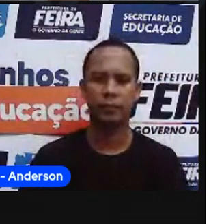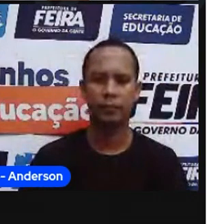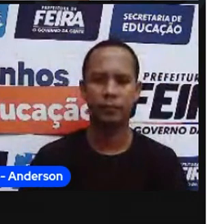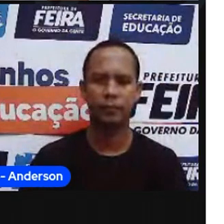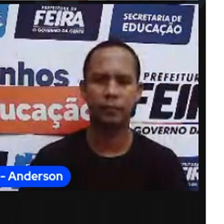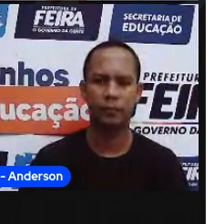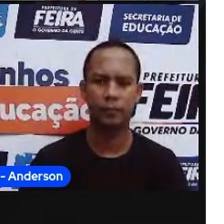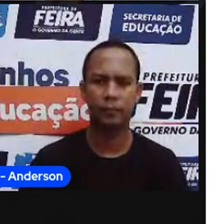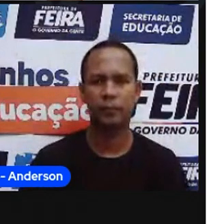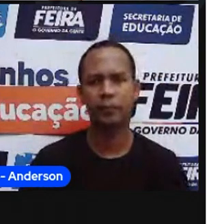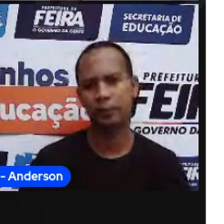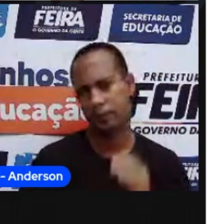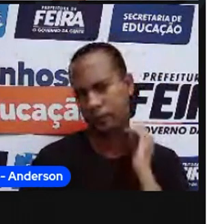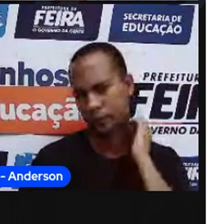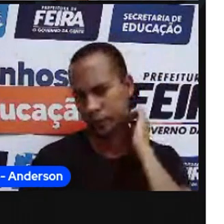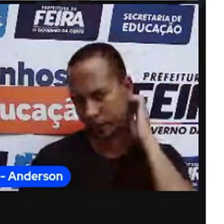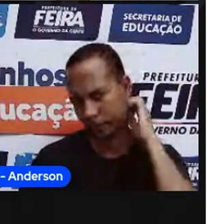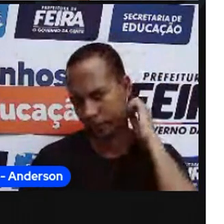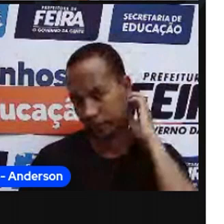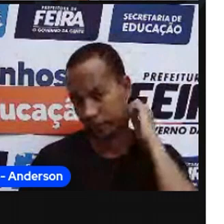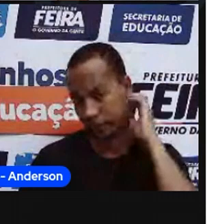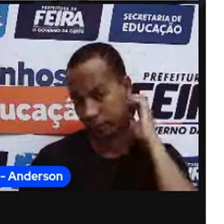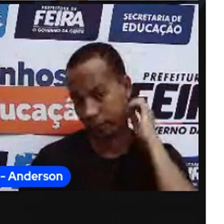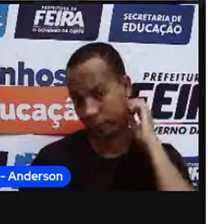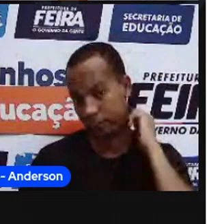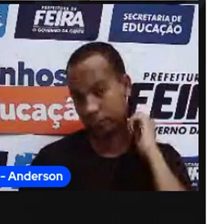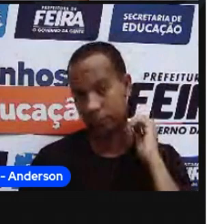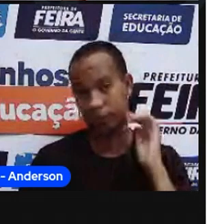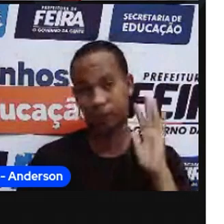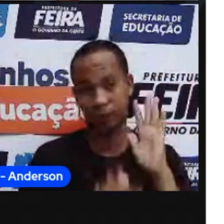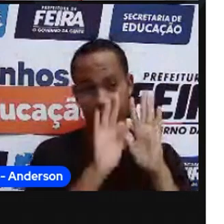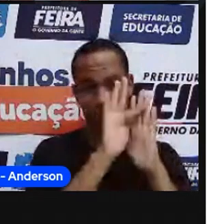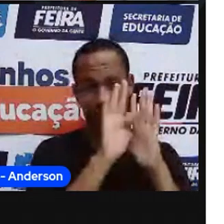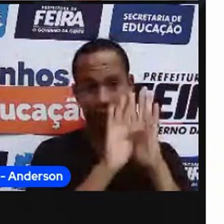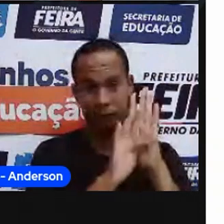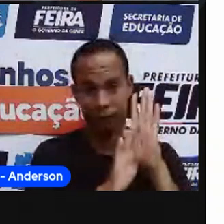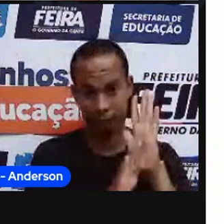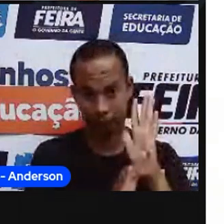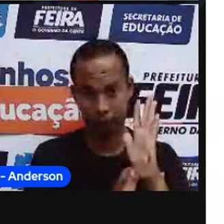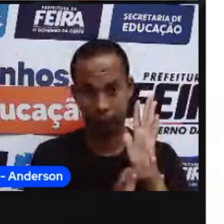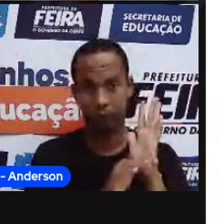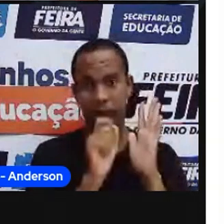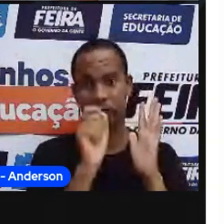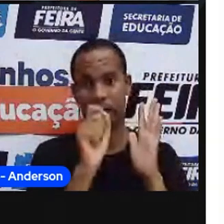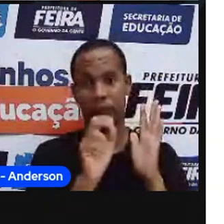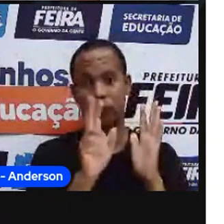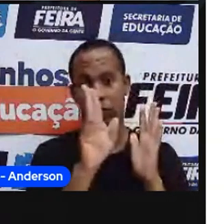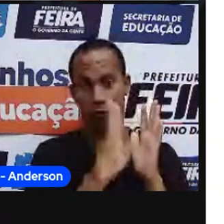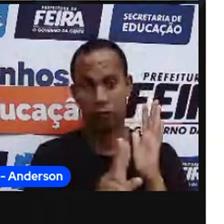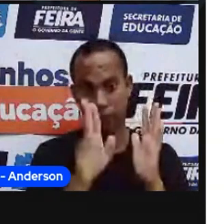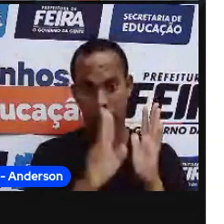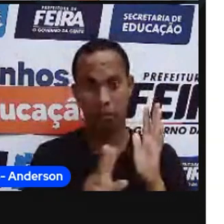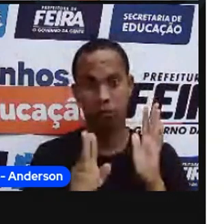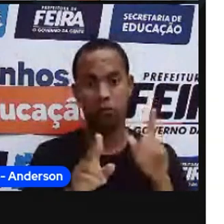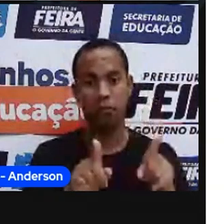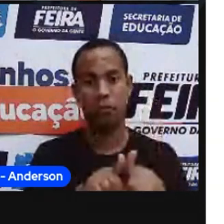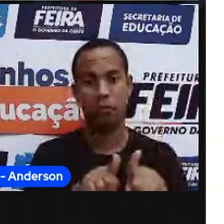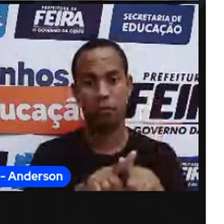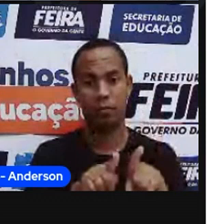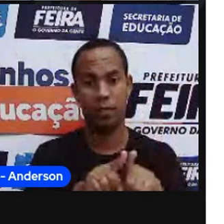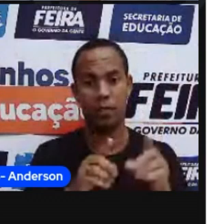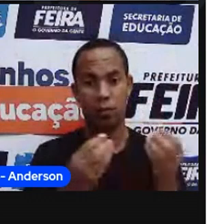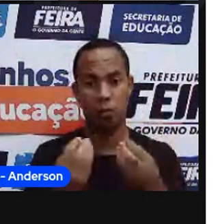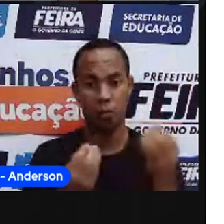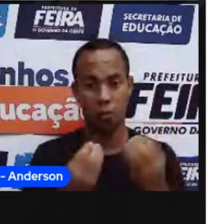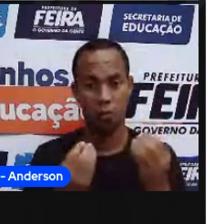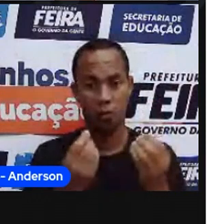Bom, vamos a um pequeno texto aqui agora. Lembrando que esse texto ele vai ser utilizado em uma atividade que é o quê? Uma